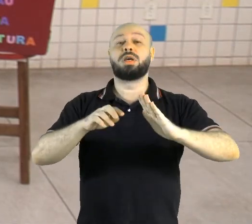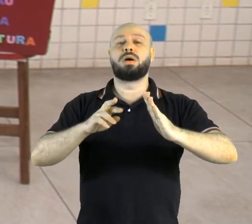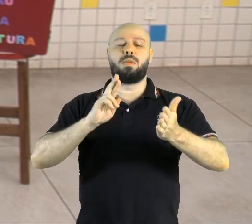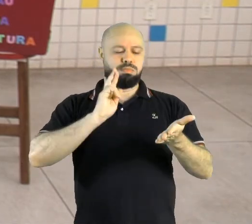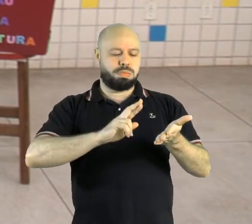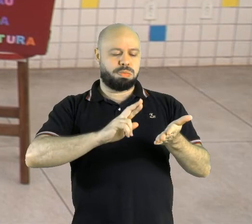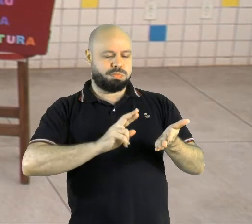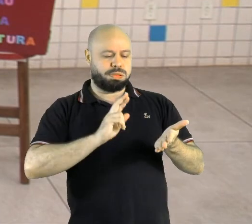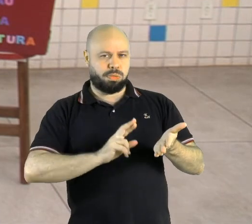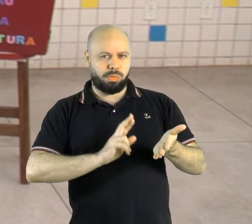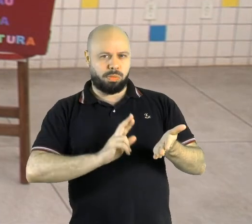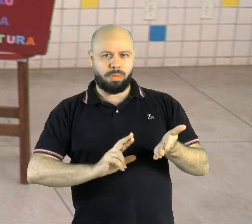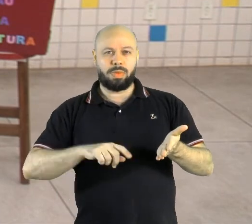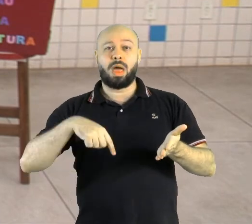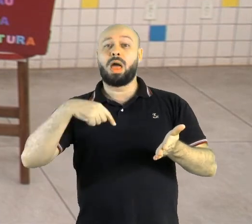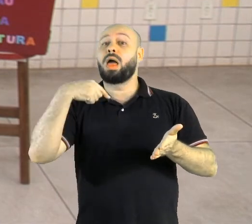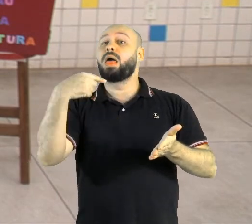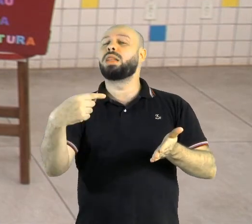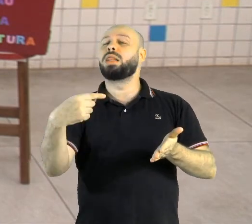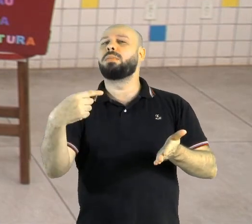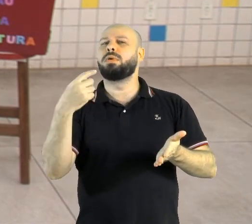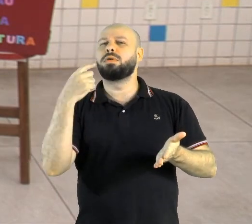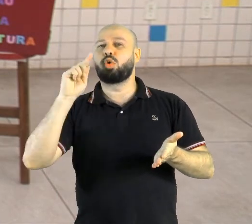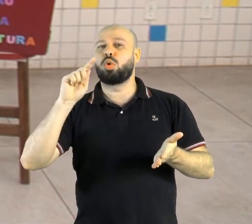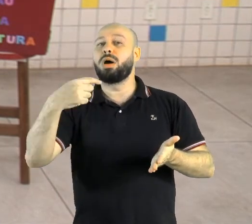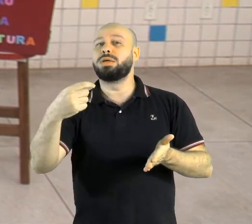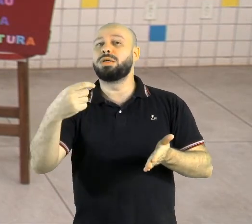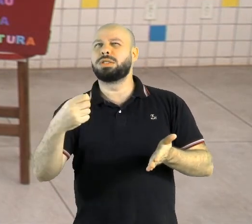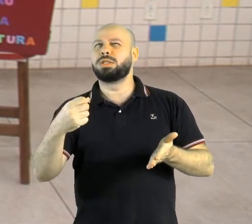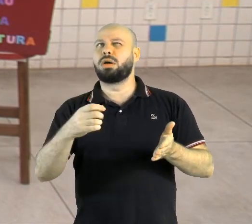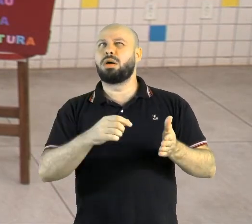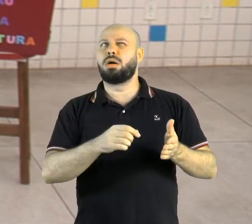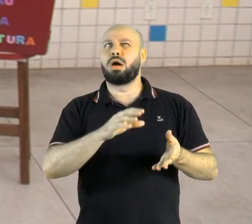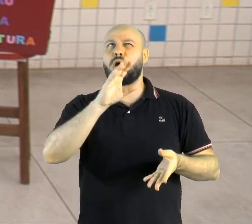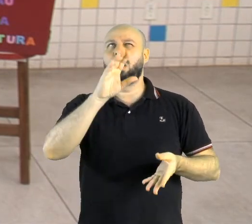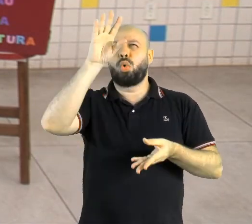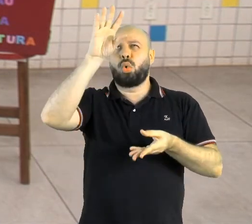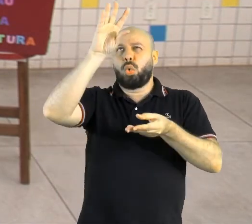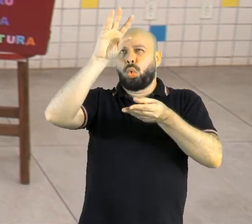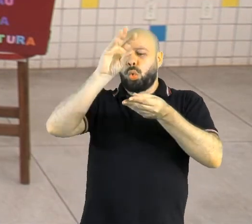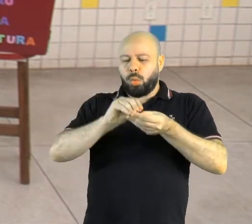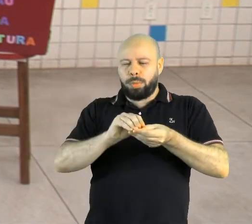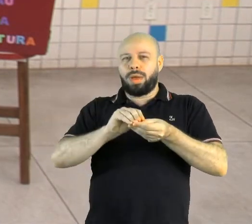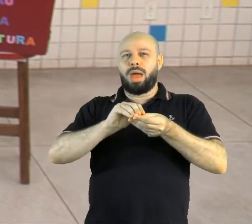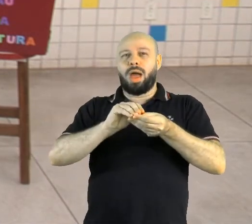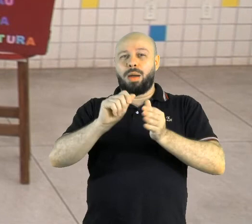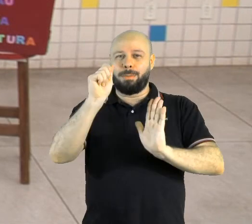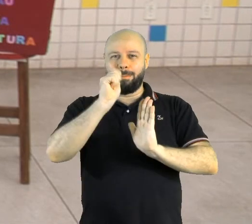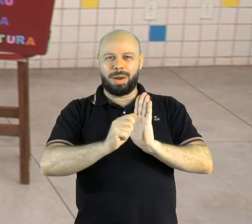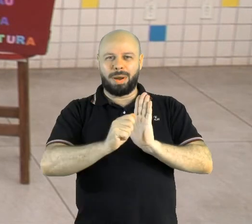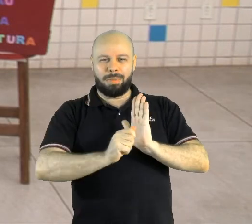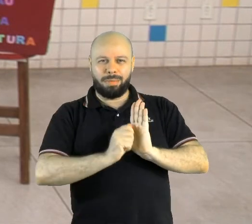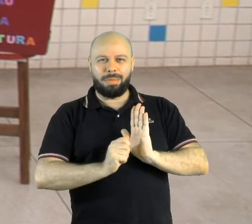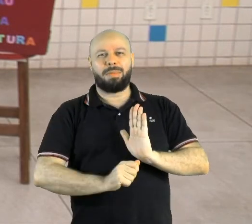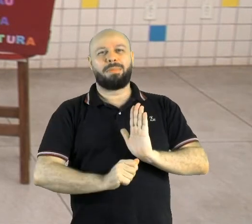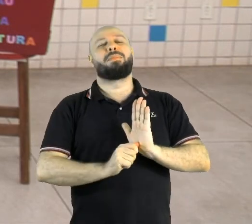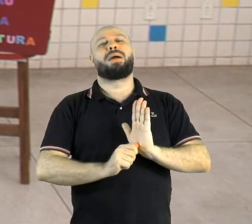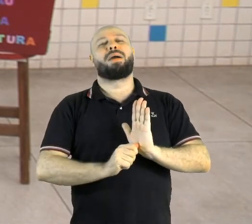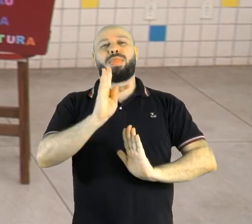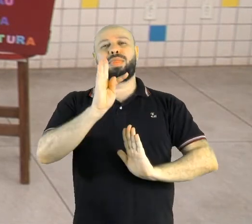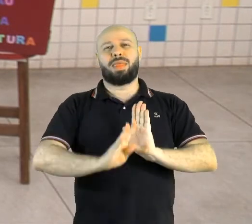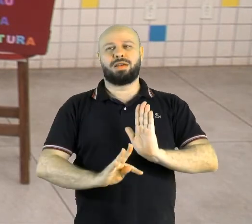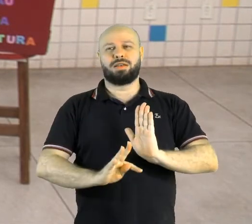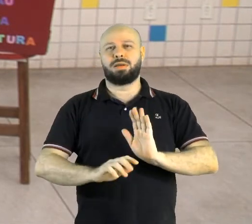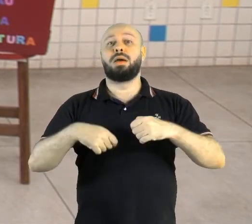informações e depois vocês vão produzir o texto respondendo a todas as questões. Que questões, professora? Precisa ter o